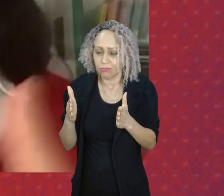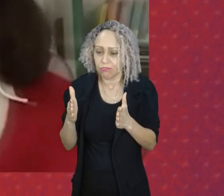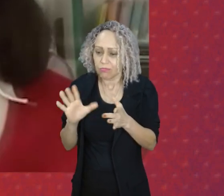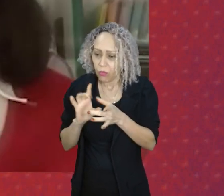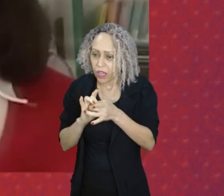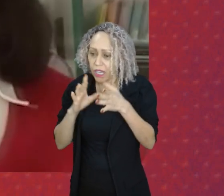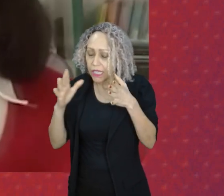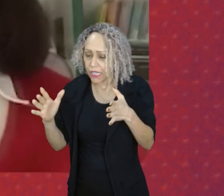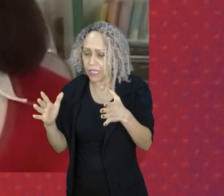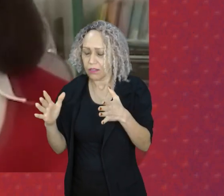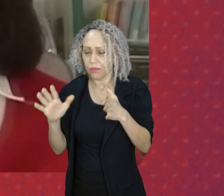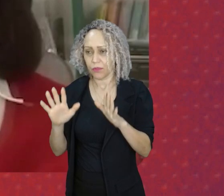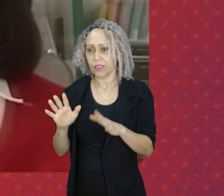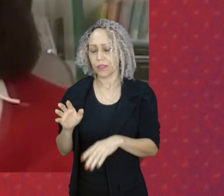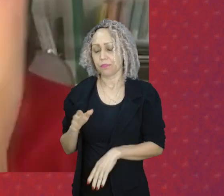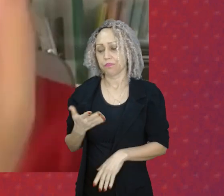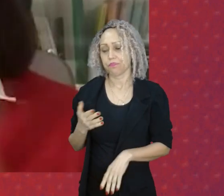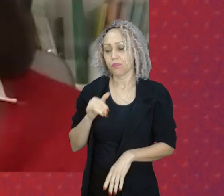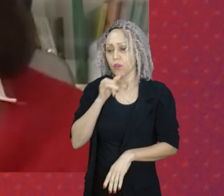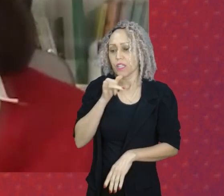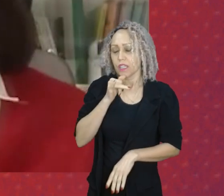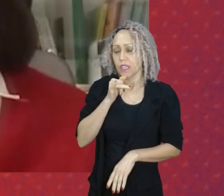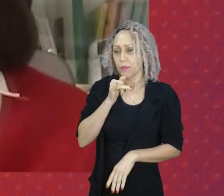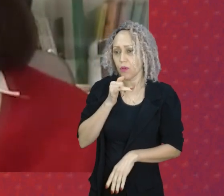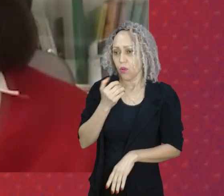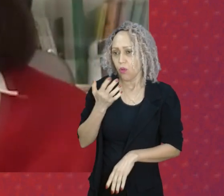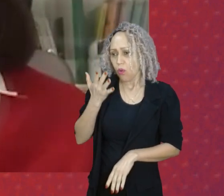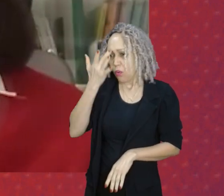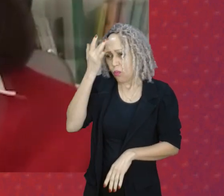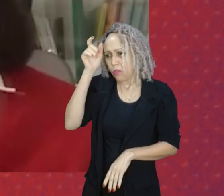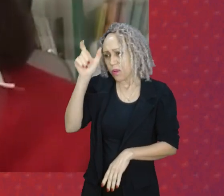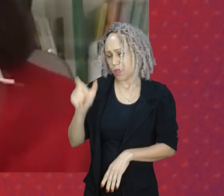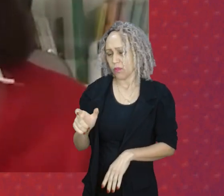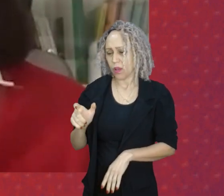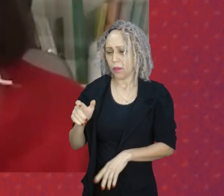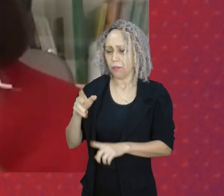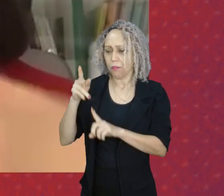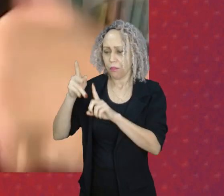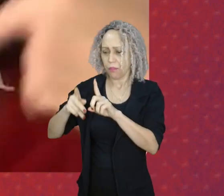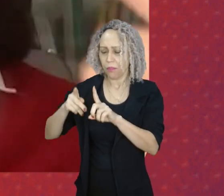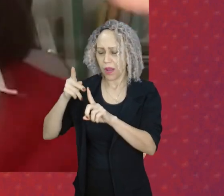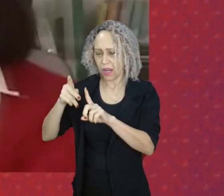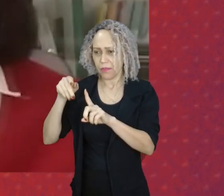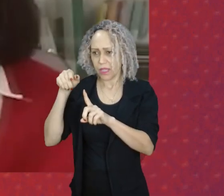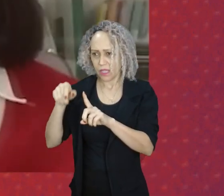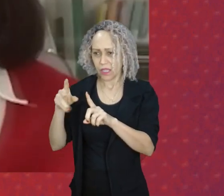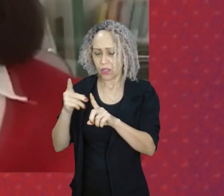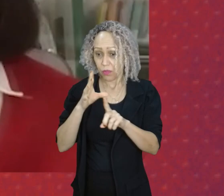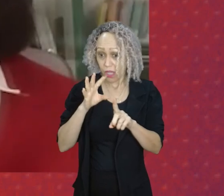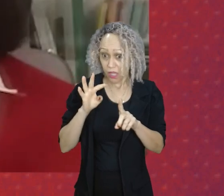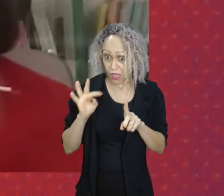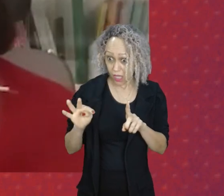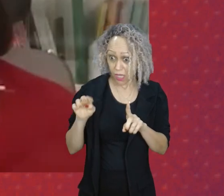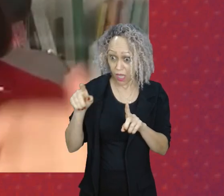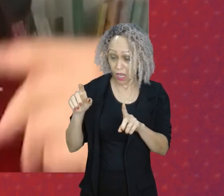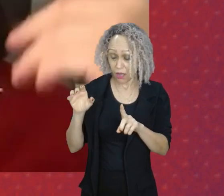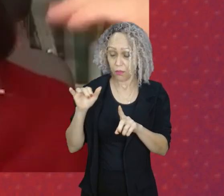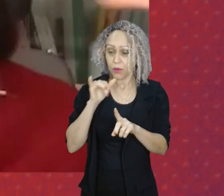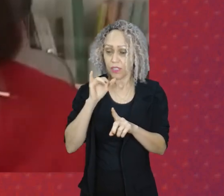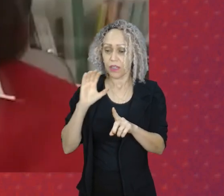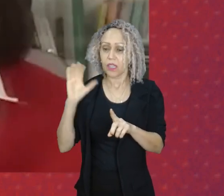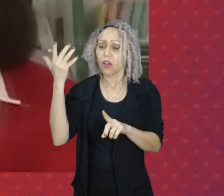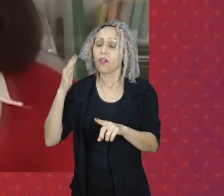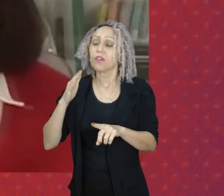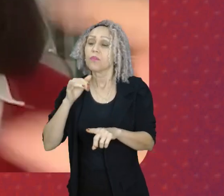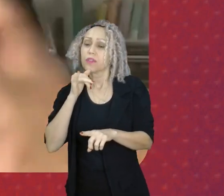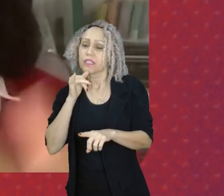ou uma parlamentar do PT toma a iniciativa de fortalecer as audiências públicas, de chamar